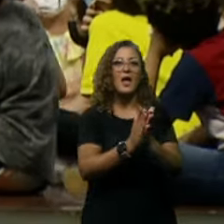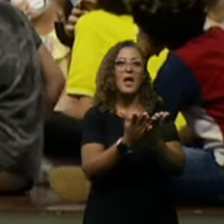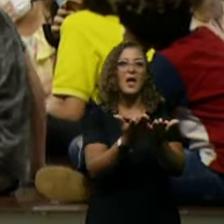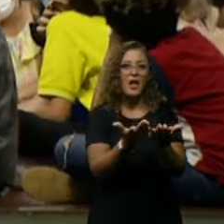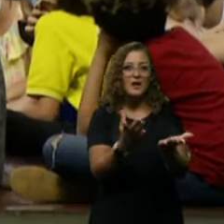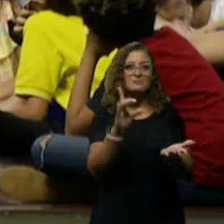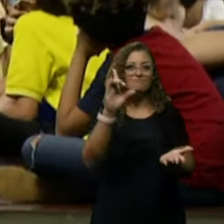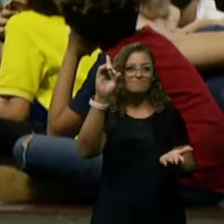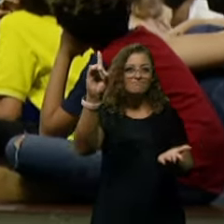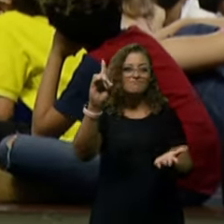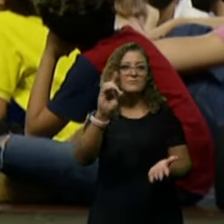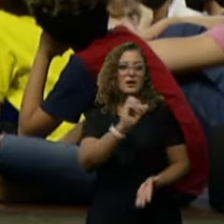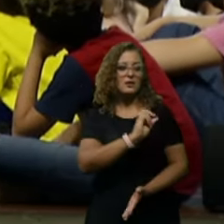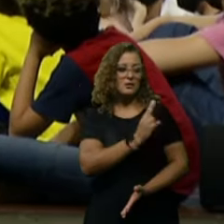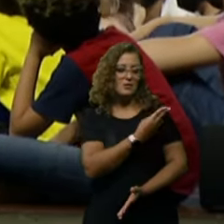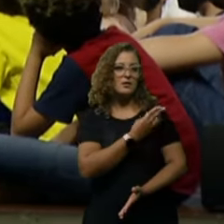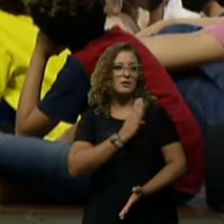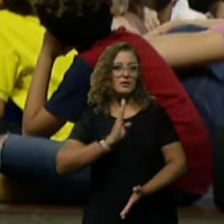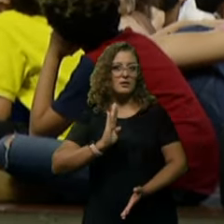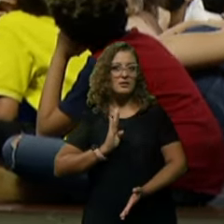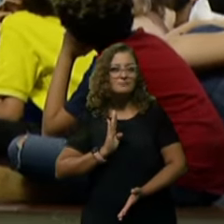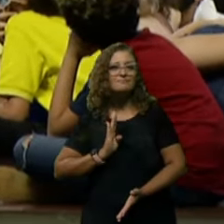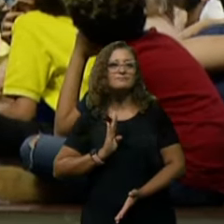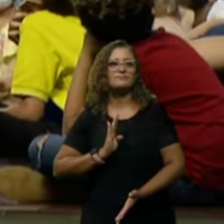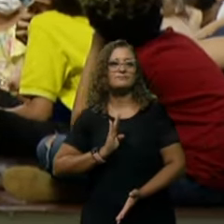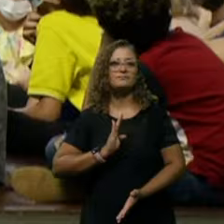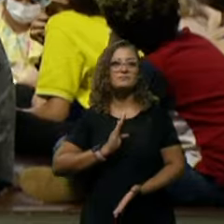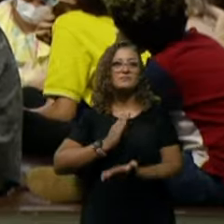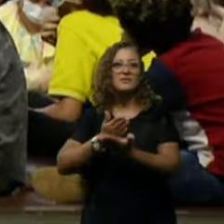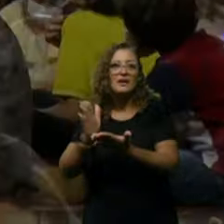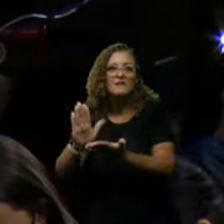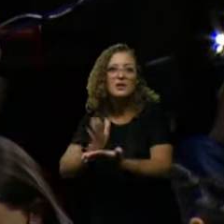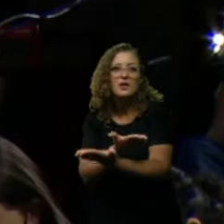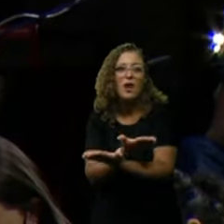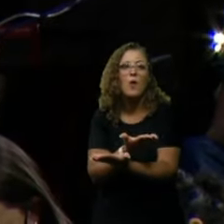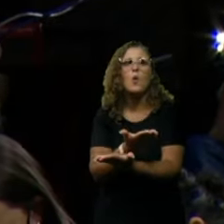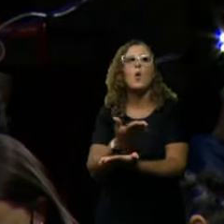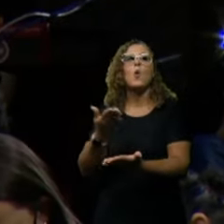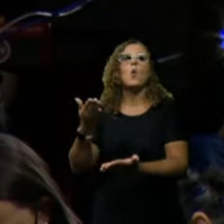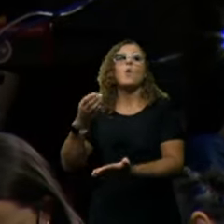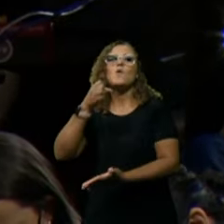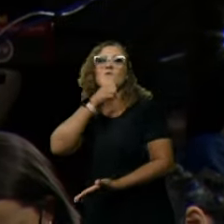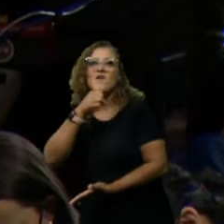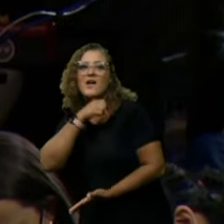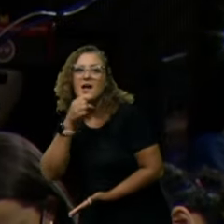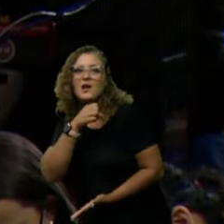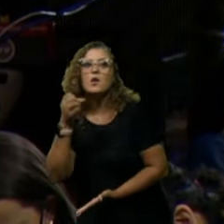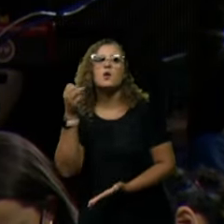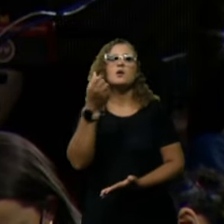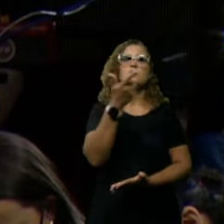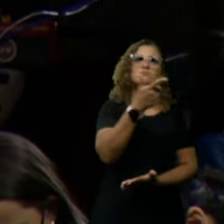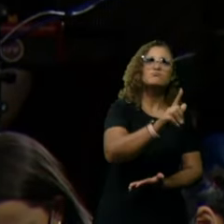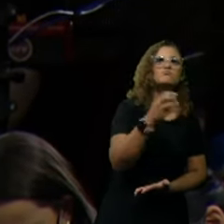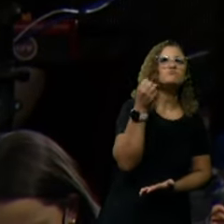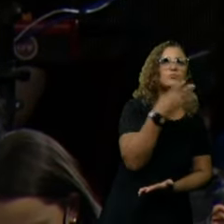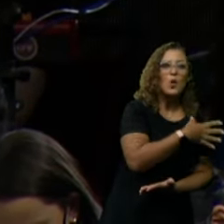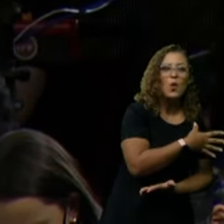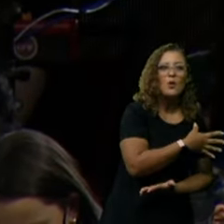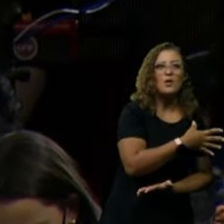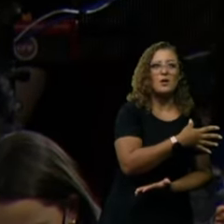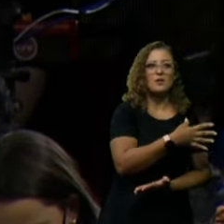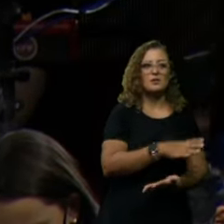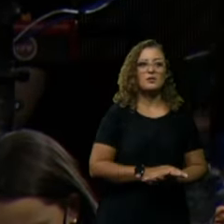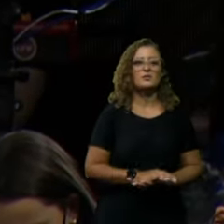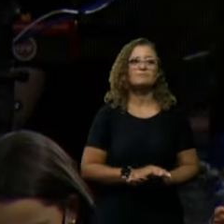Abreu Bom dia que estão entre antigo e novo o resultado de obras dos Profetas antigos de